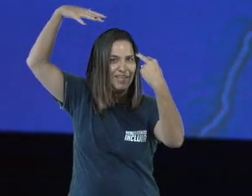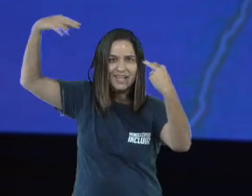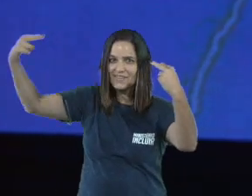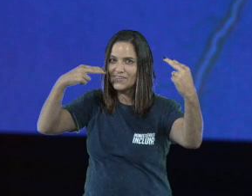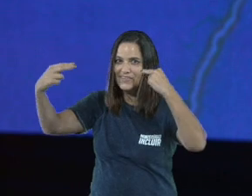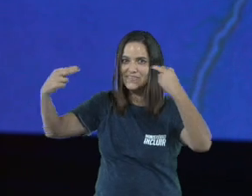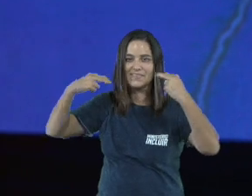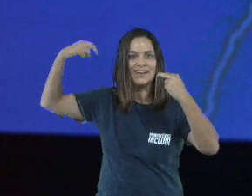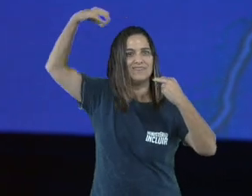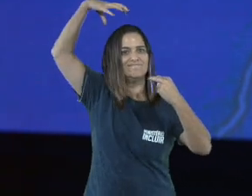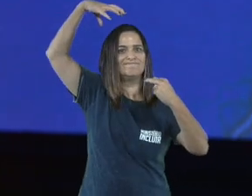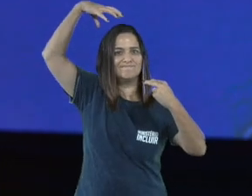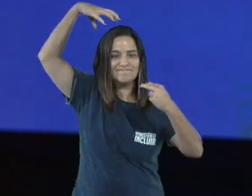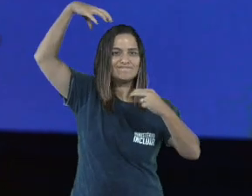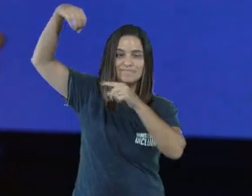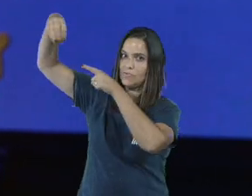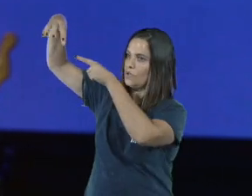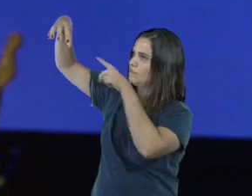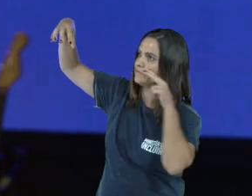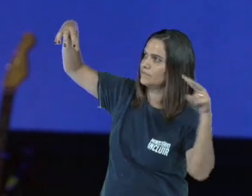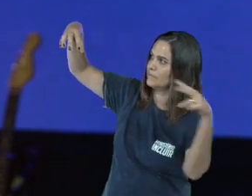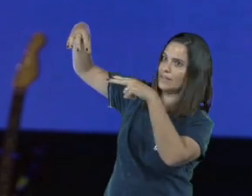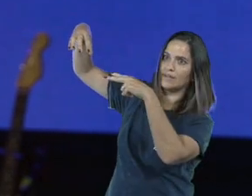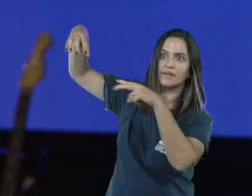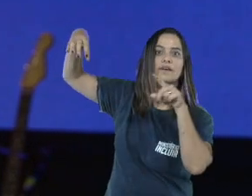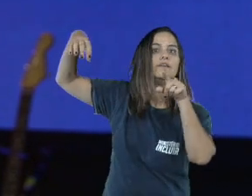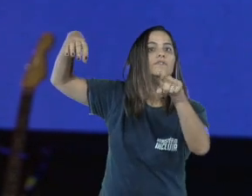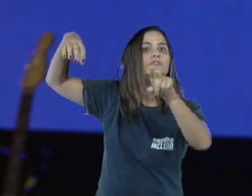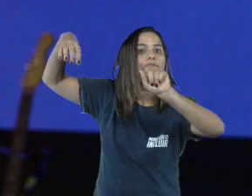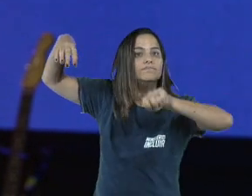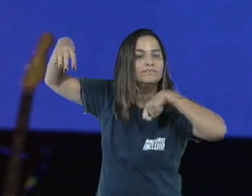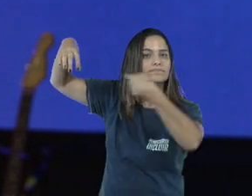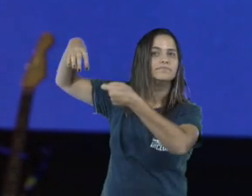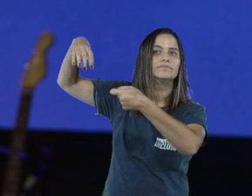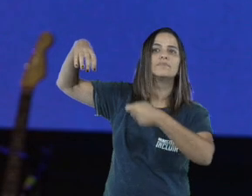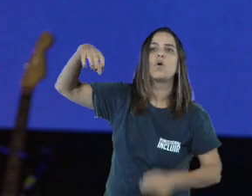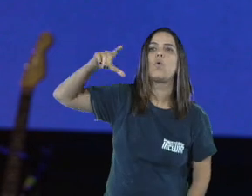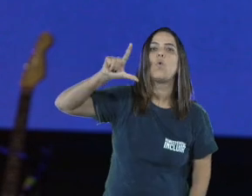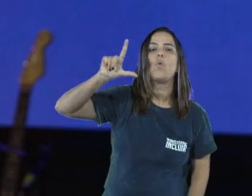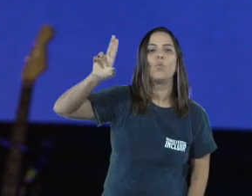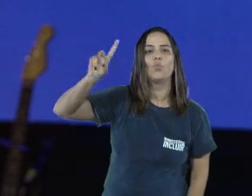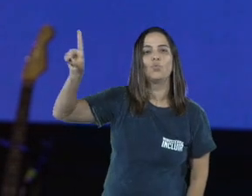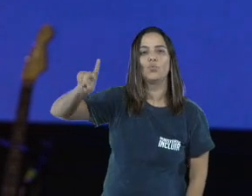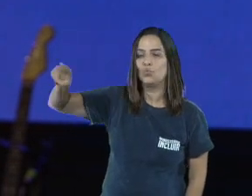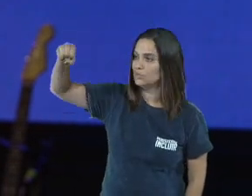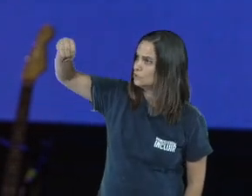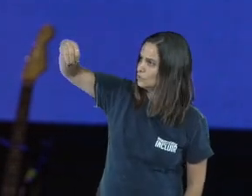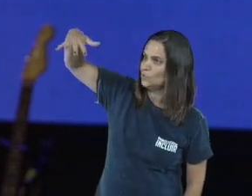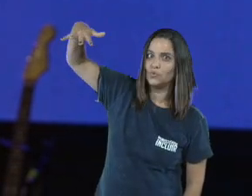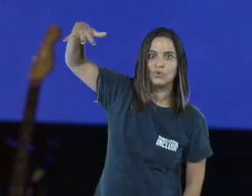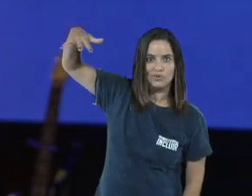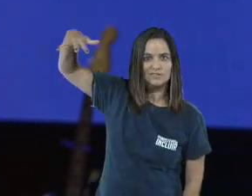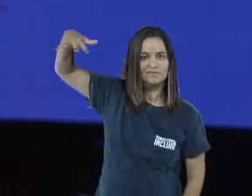luz Você nasceu para brilhar você nasceu para ser coadjuvantes não você nasceu para brilhar para revelar Poder de Deus